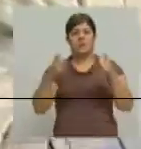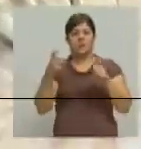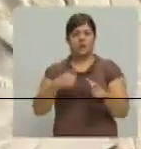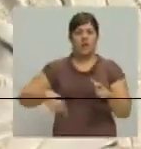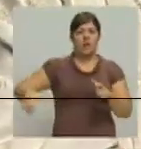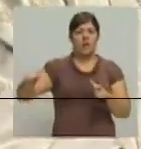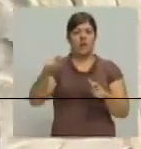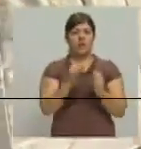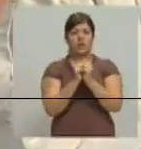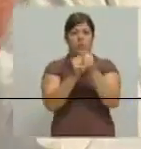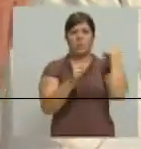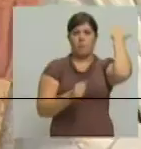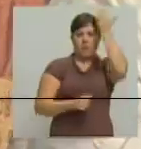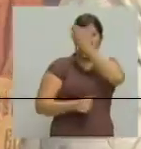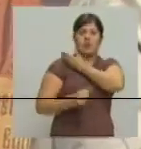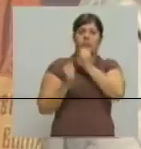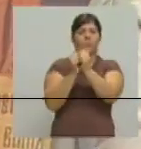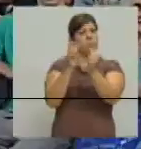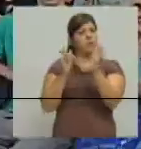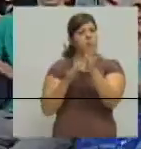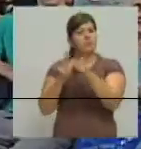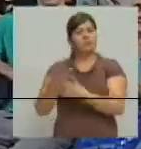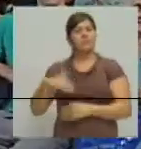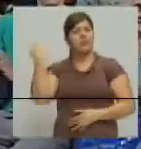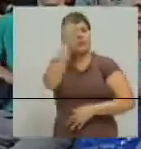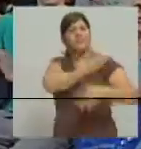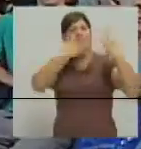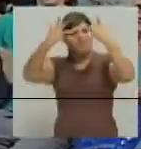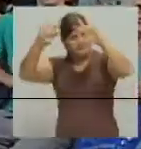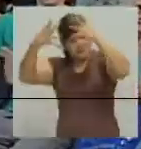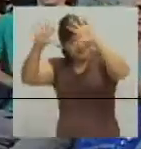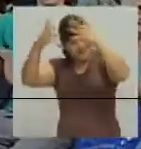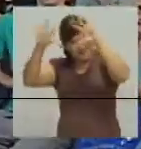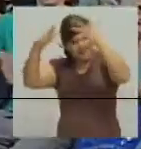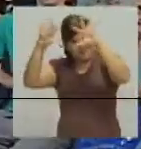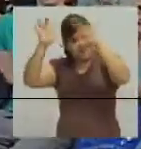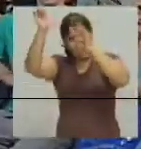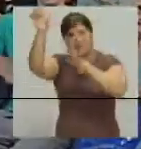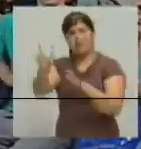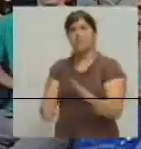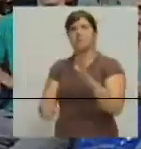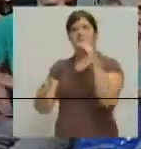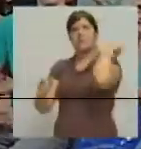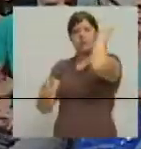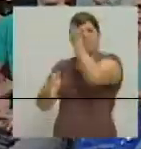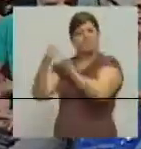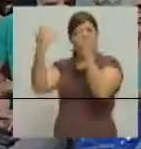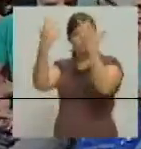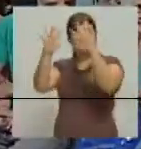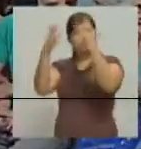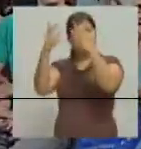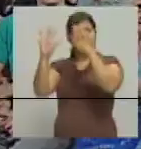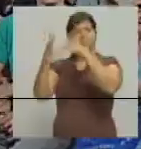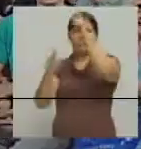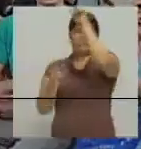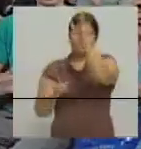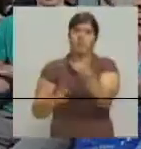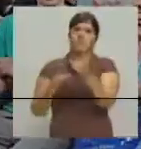Senhora! Viva Jesus Cristo!